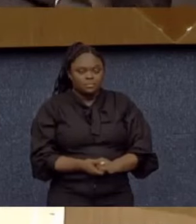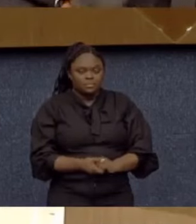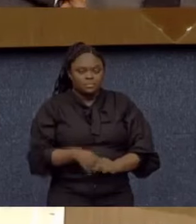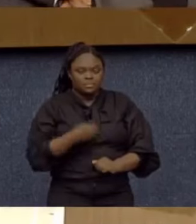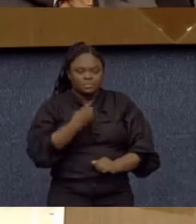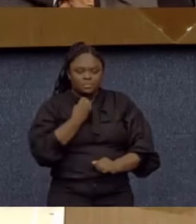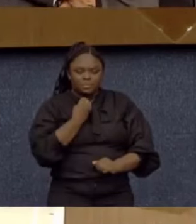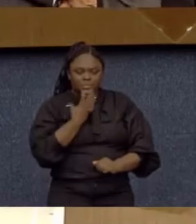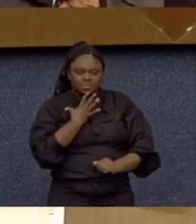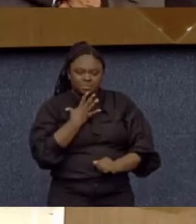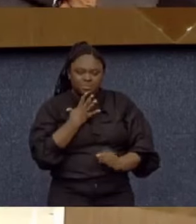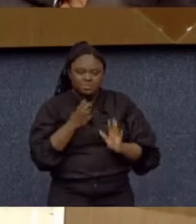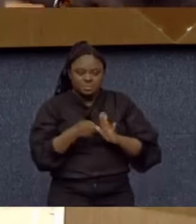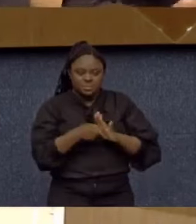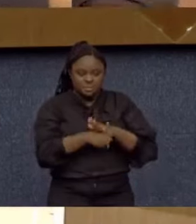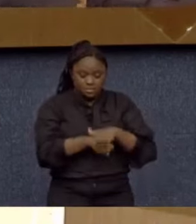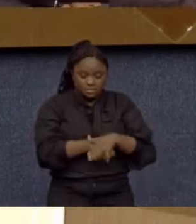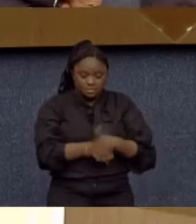Boa noite, amigos.